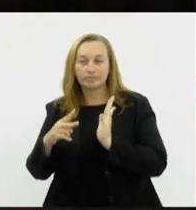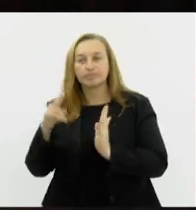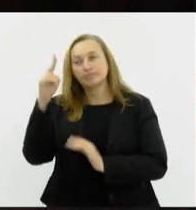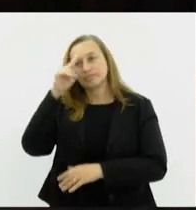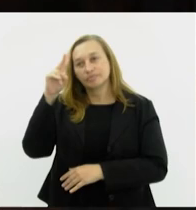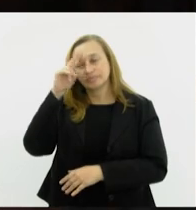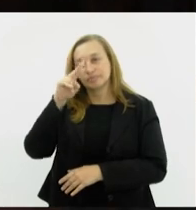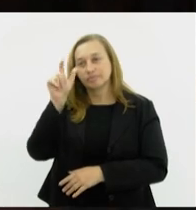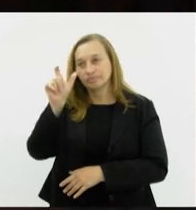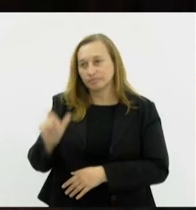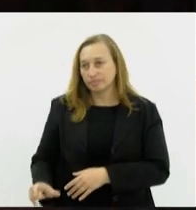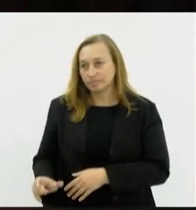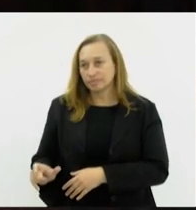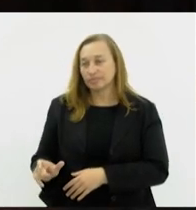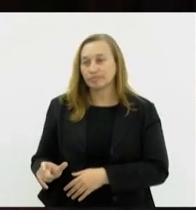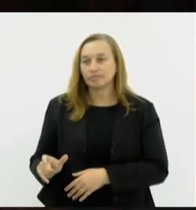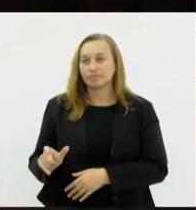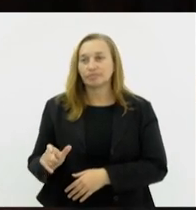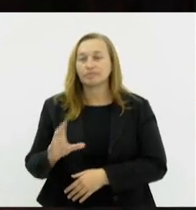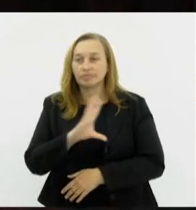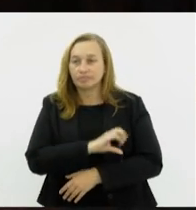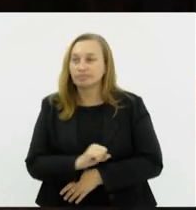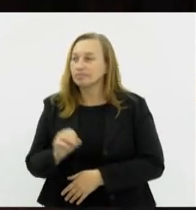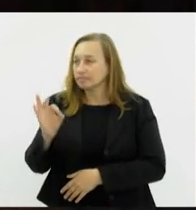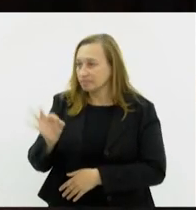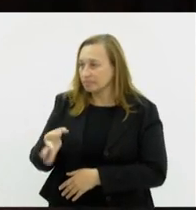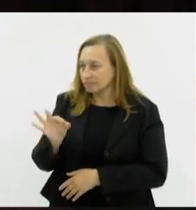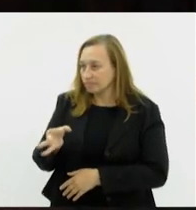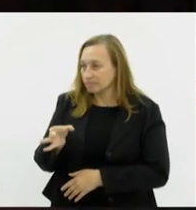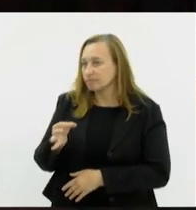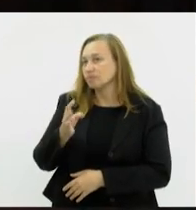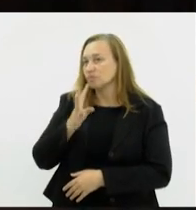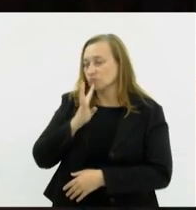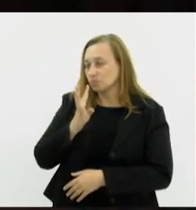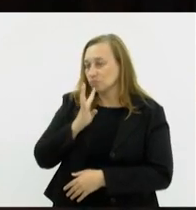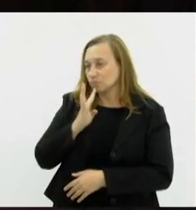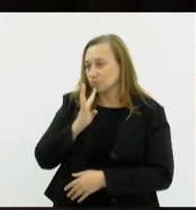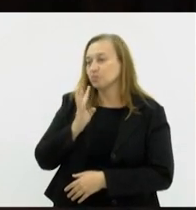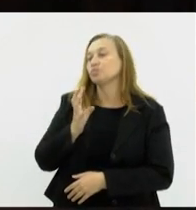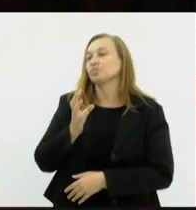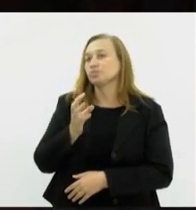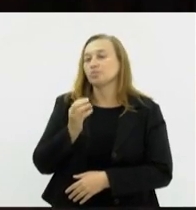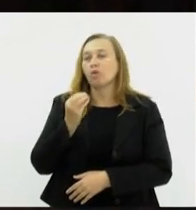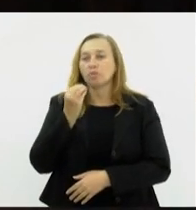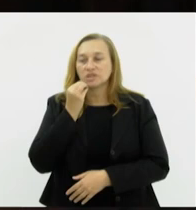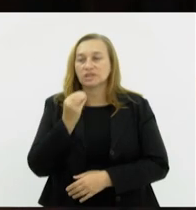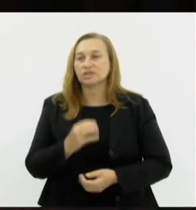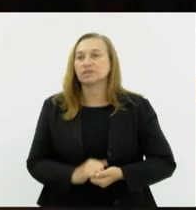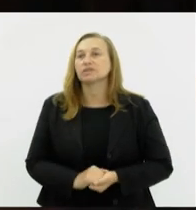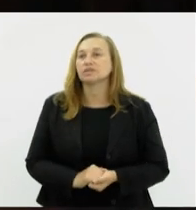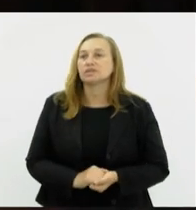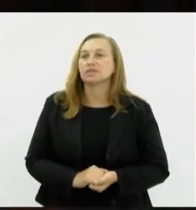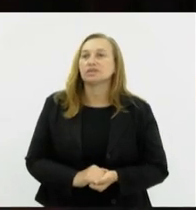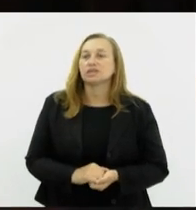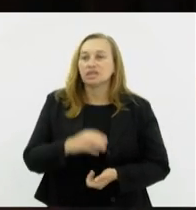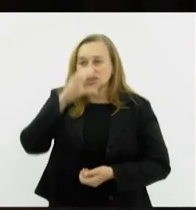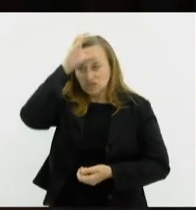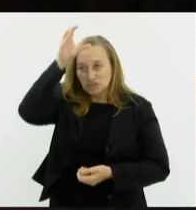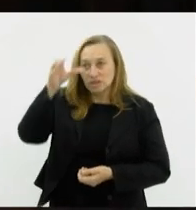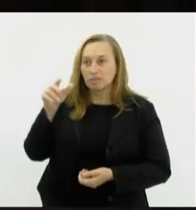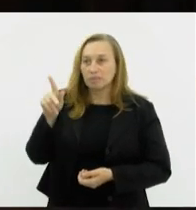muito querida, que eu tenho certeza que Vossa Excelência teve a oportunidade de conhecê-la, que foi a tia